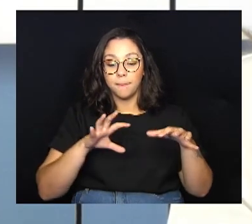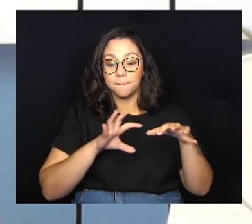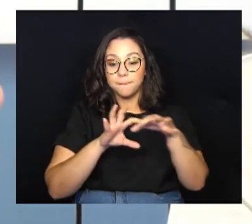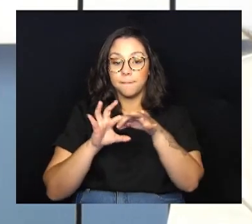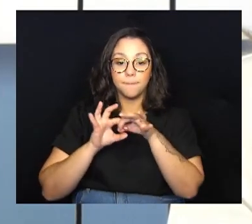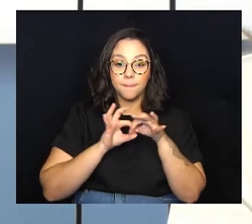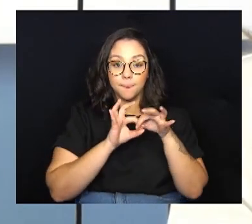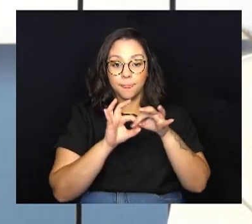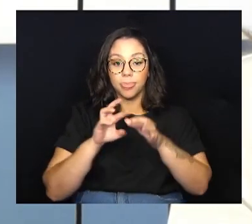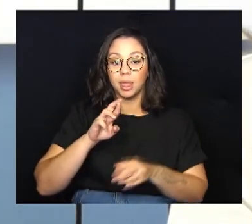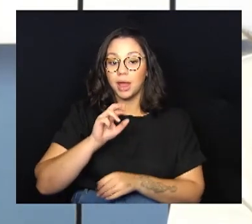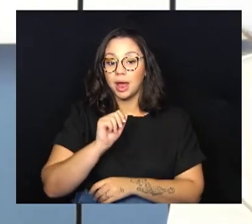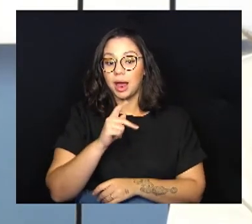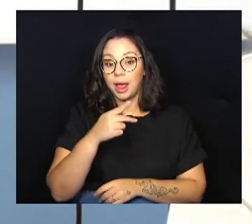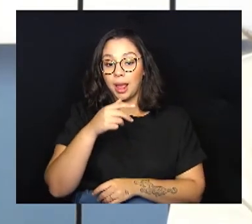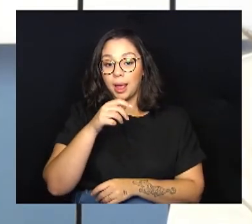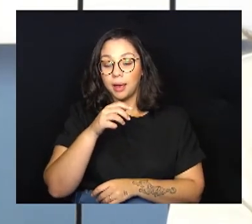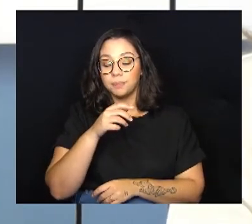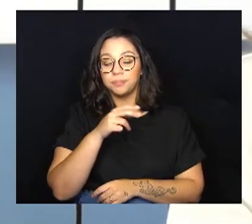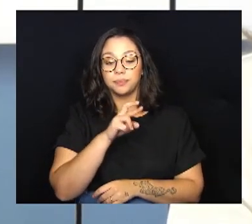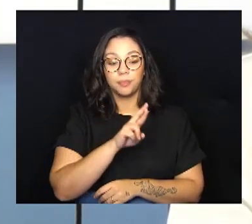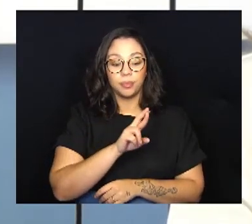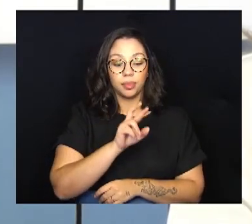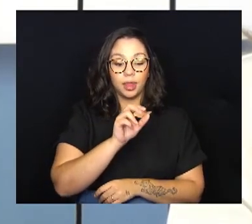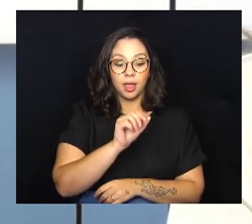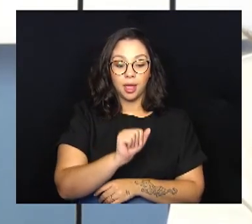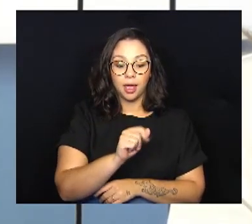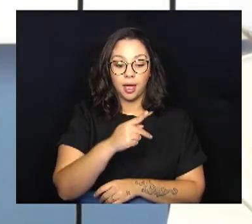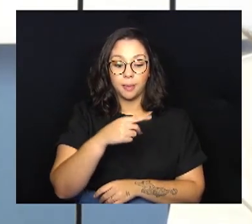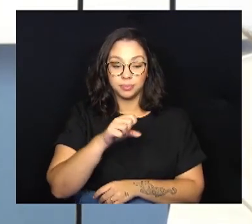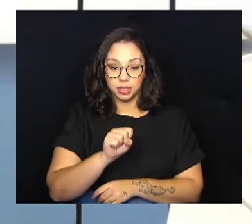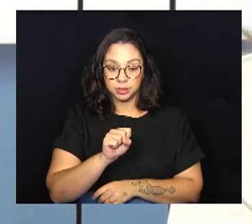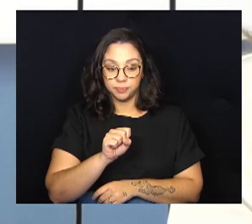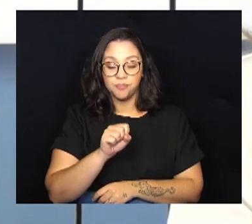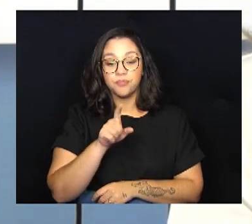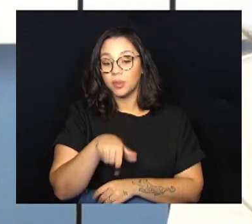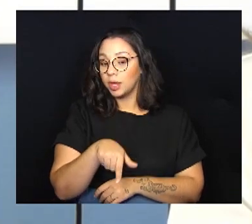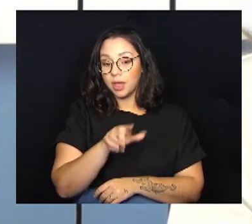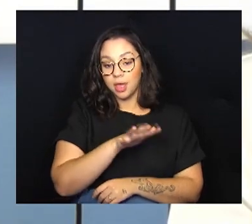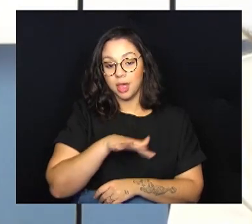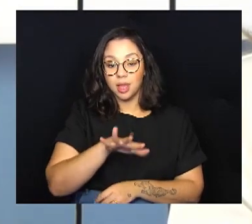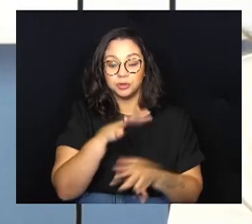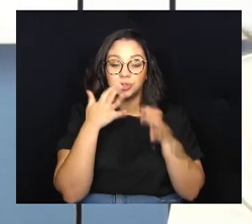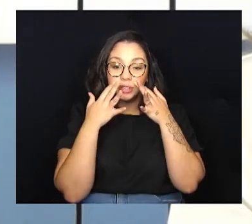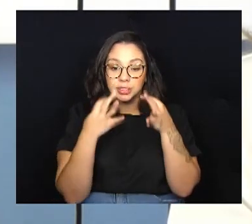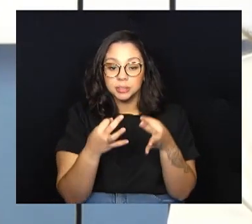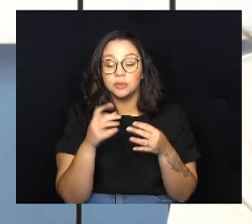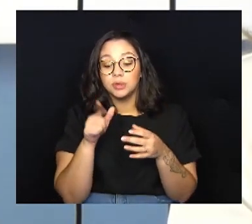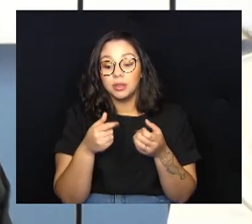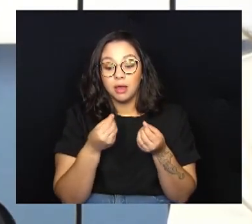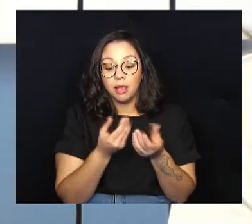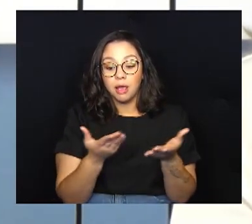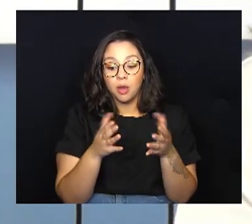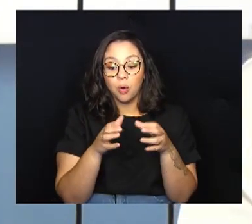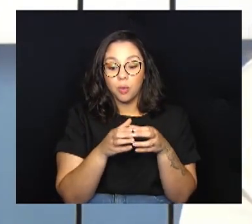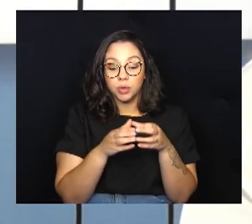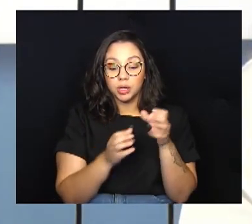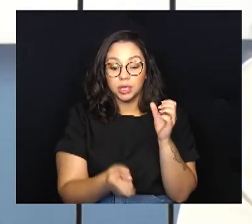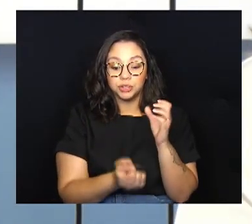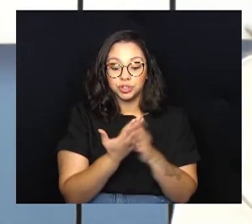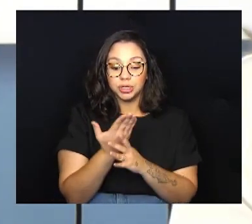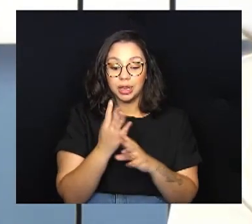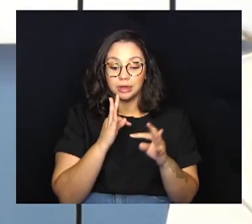de Campinas. Também com a Marilda Martins, que é presidente do Conselho de Entorpecentes aqui da nossa cidade. Com a Lúcia Isdóia,